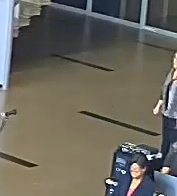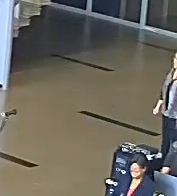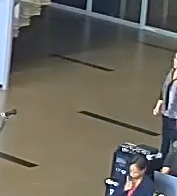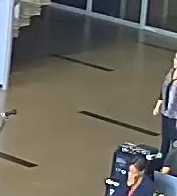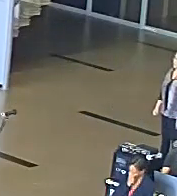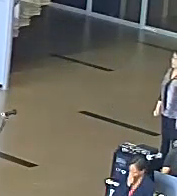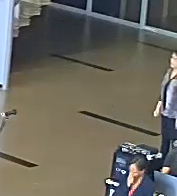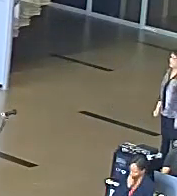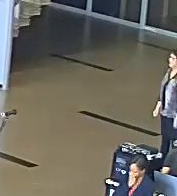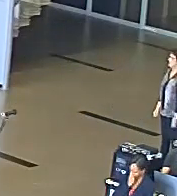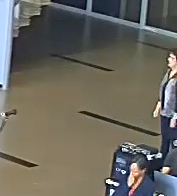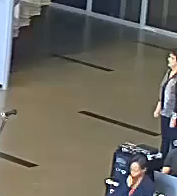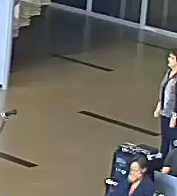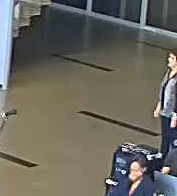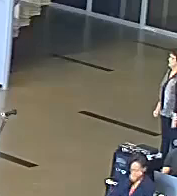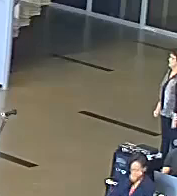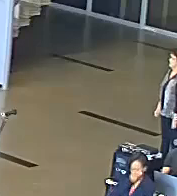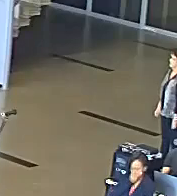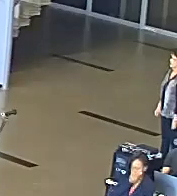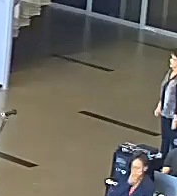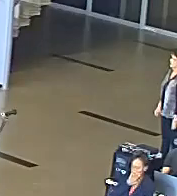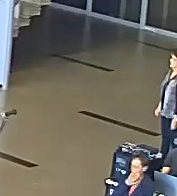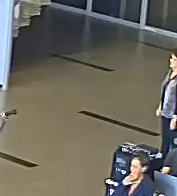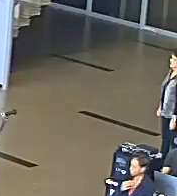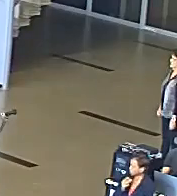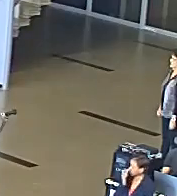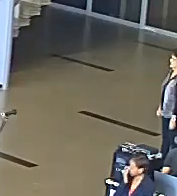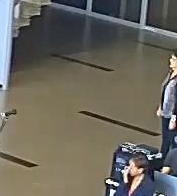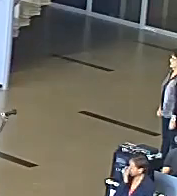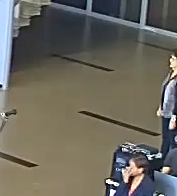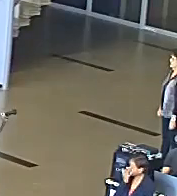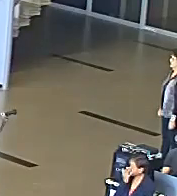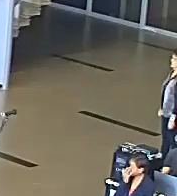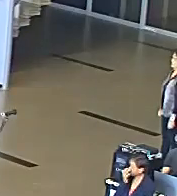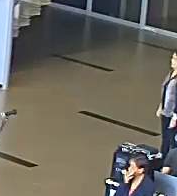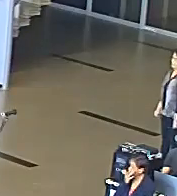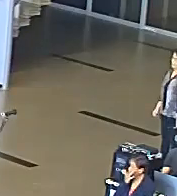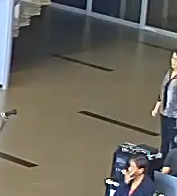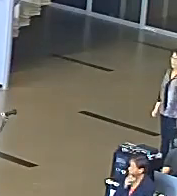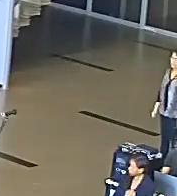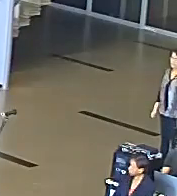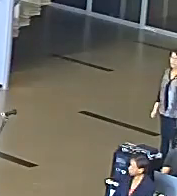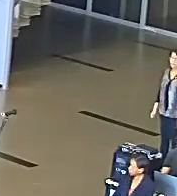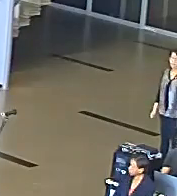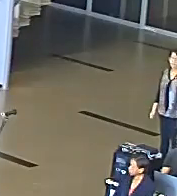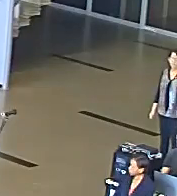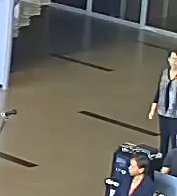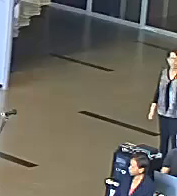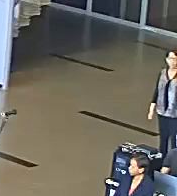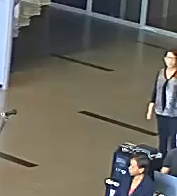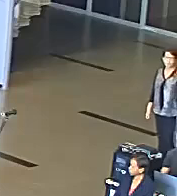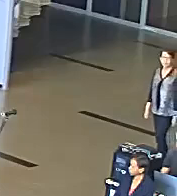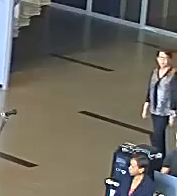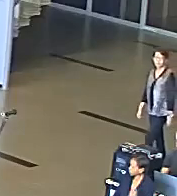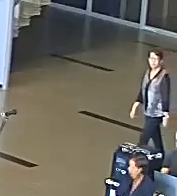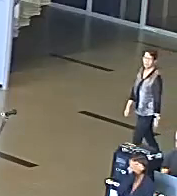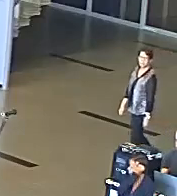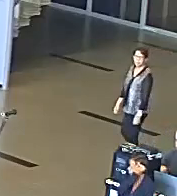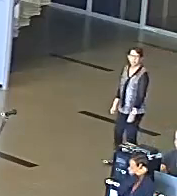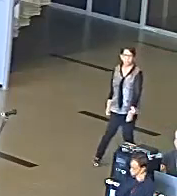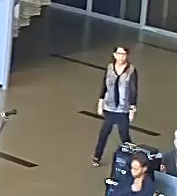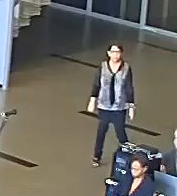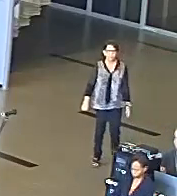tínhamos um uma escola que não tinha acessibilidade nenhuma e a gente via dificuldade daqueles alunos